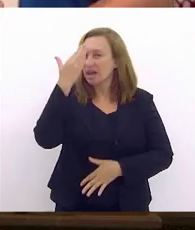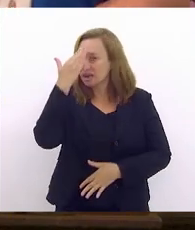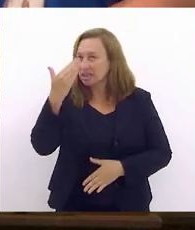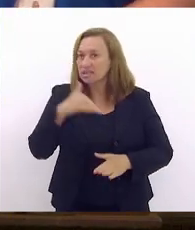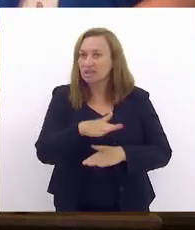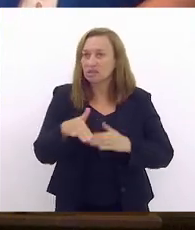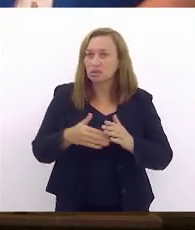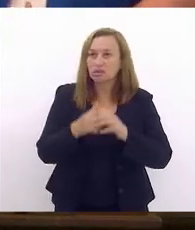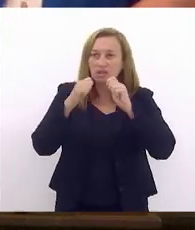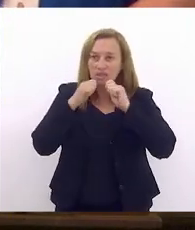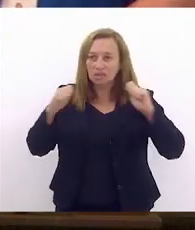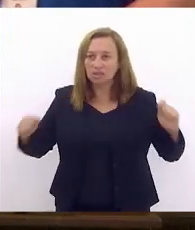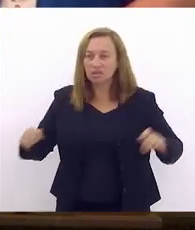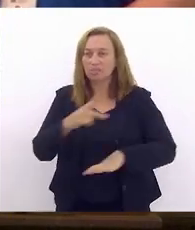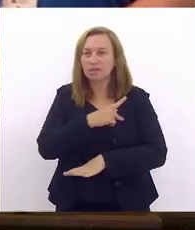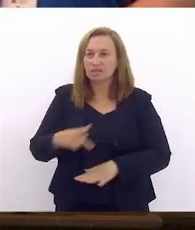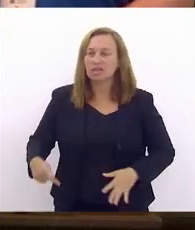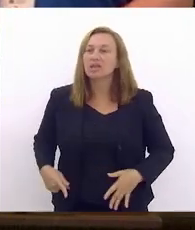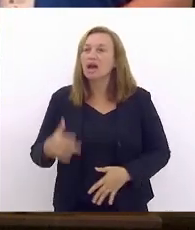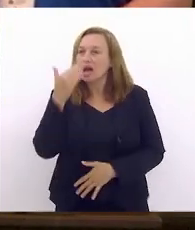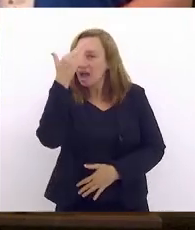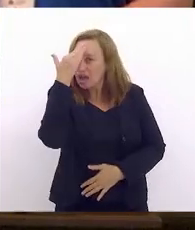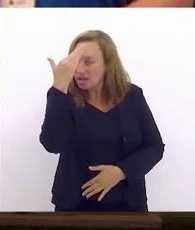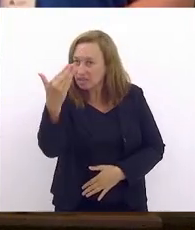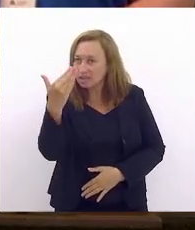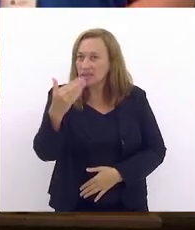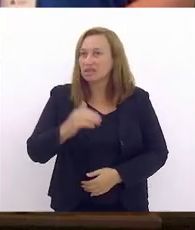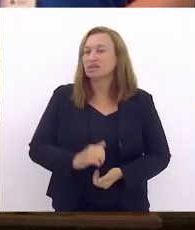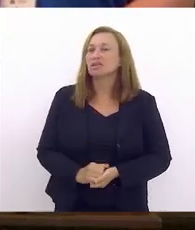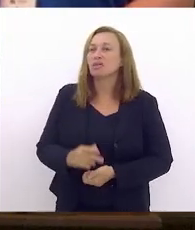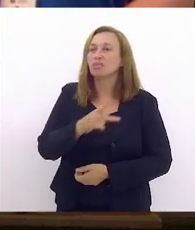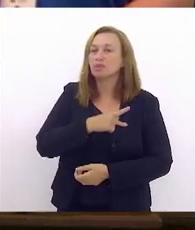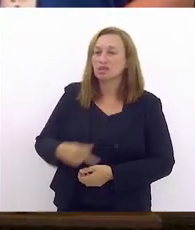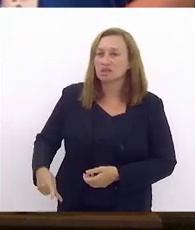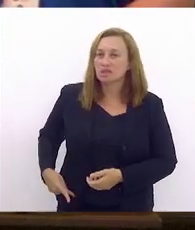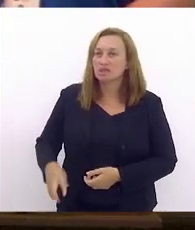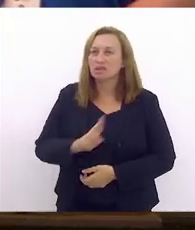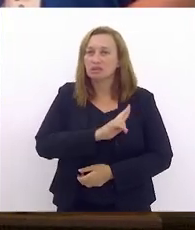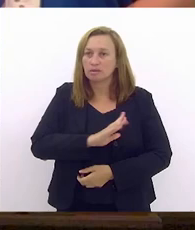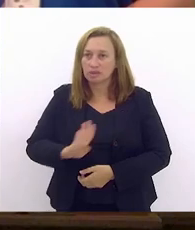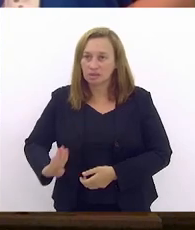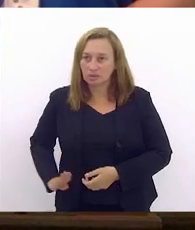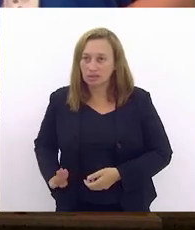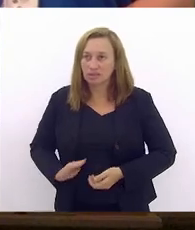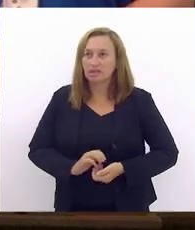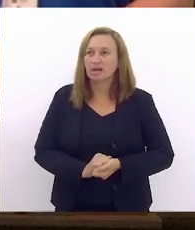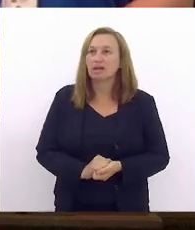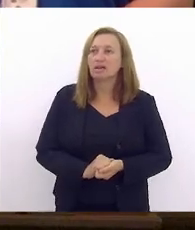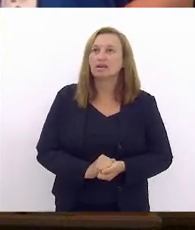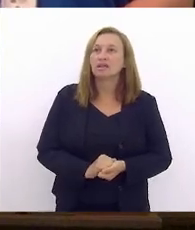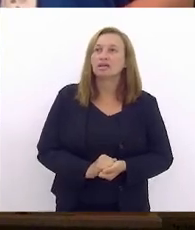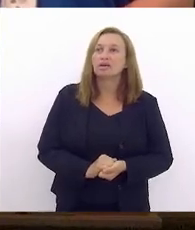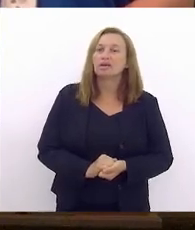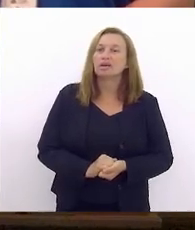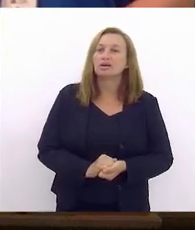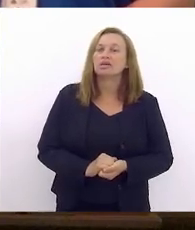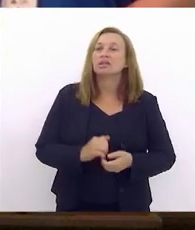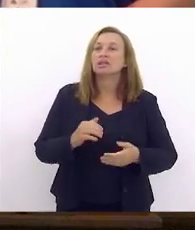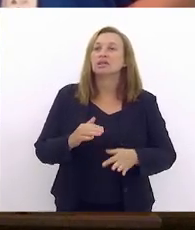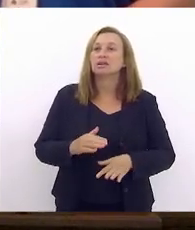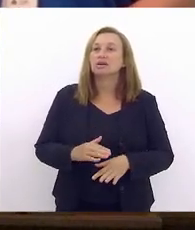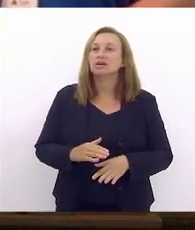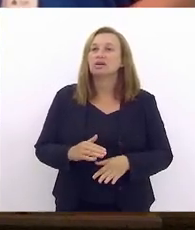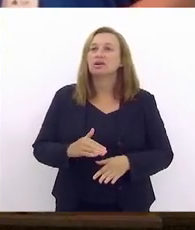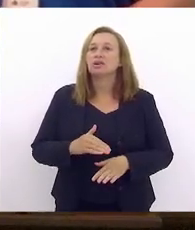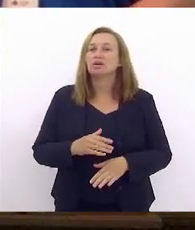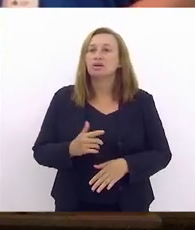assessoria da presidência, agradeço ao presidente Rodrigo Bacelar e demais